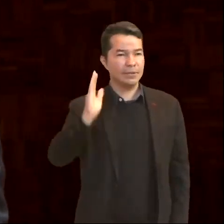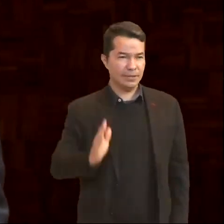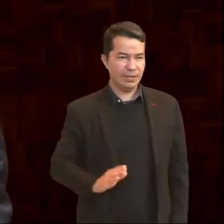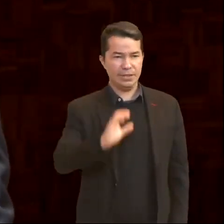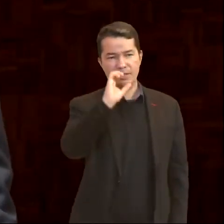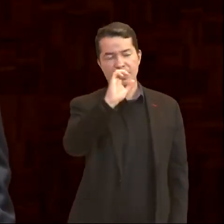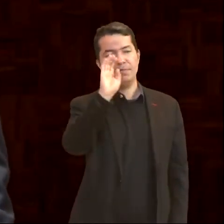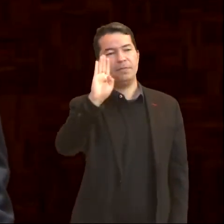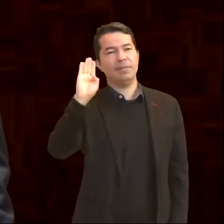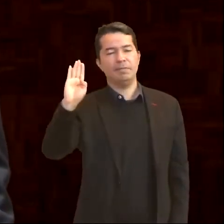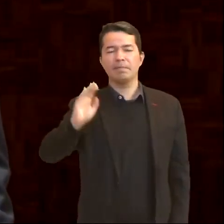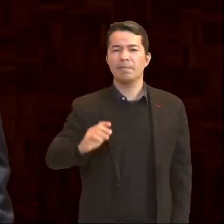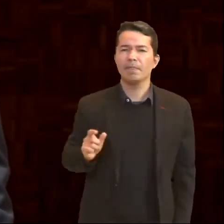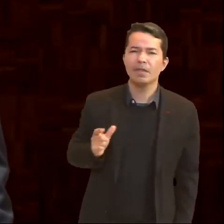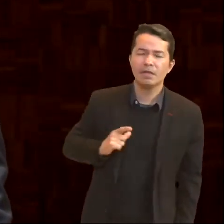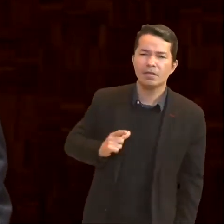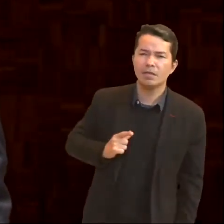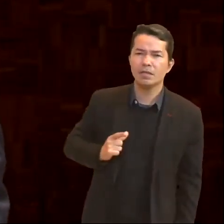e